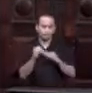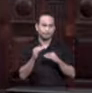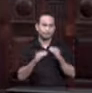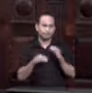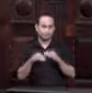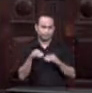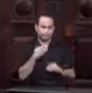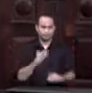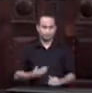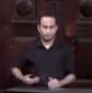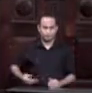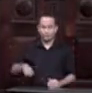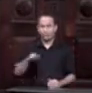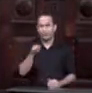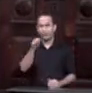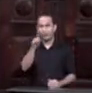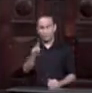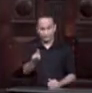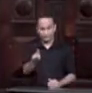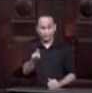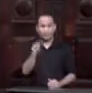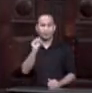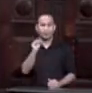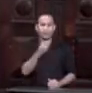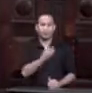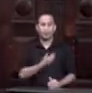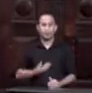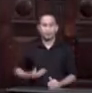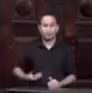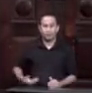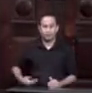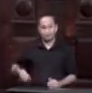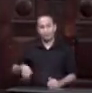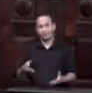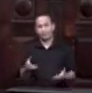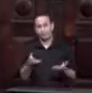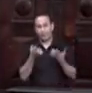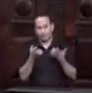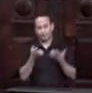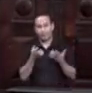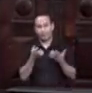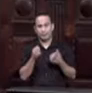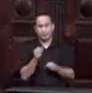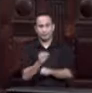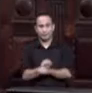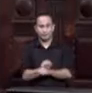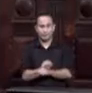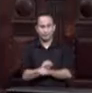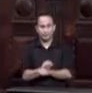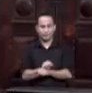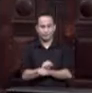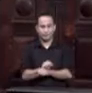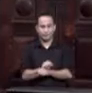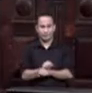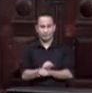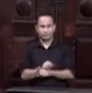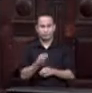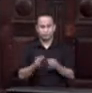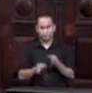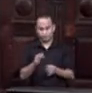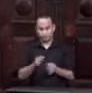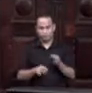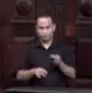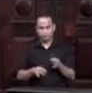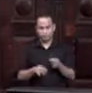dos aposentados que o governo quer congelar. Judiciário, Tribunal de